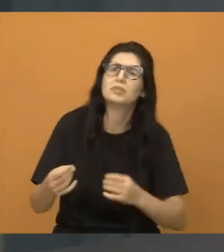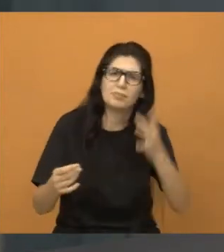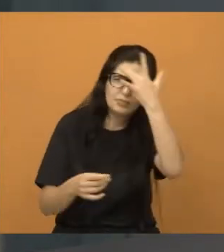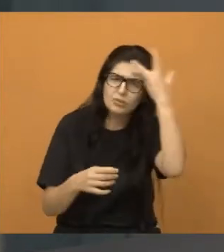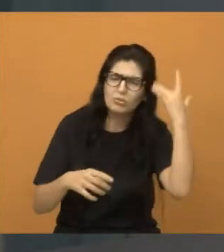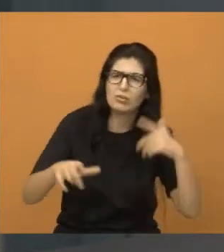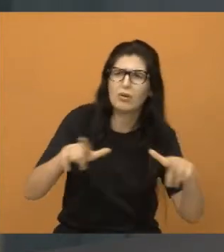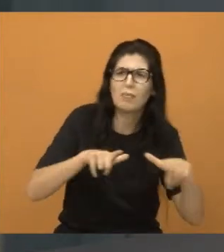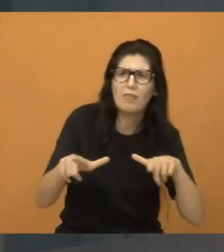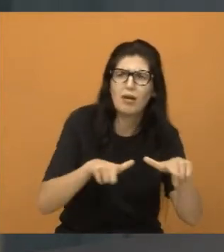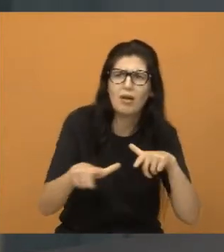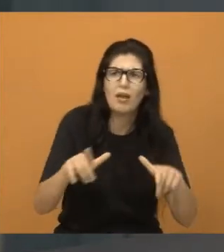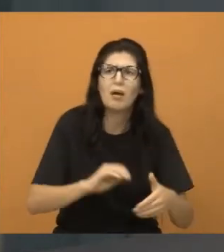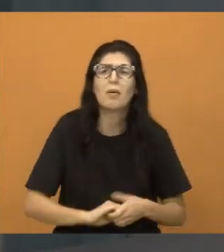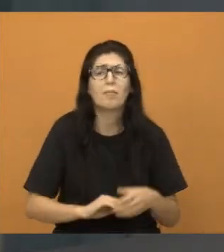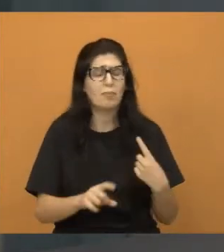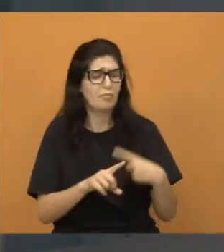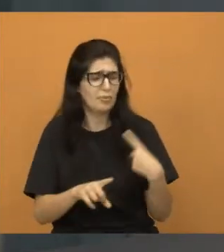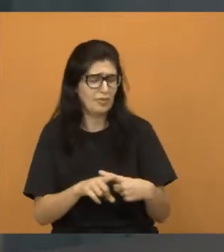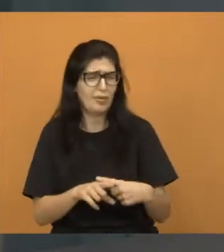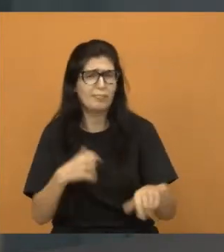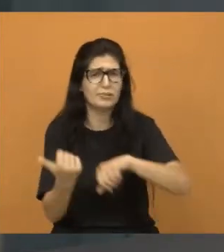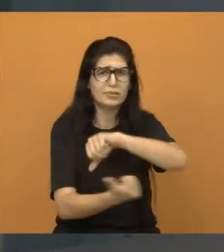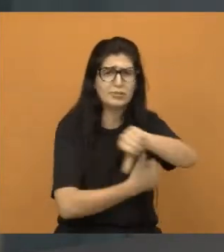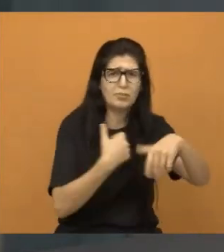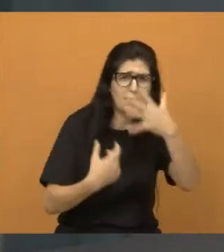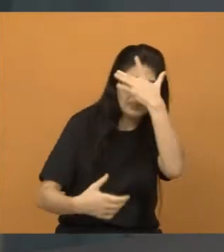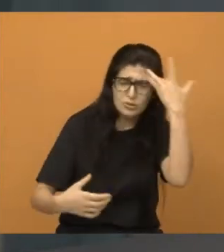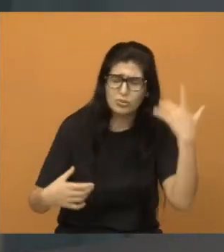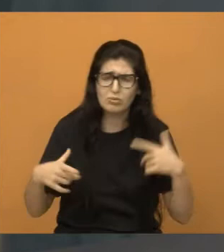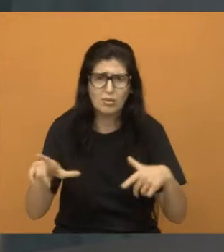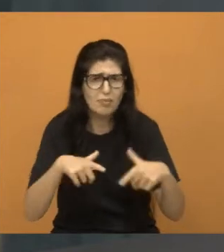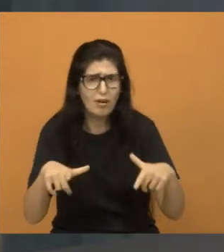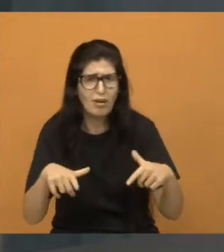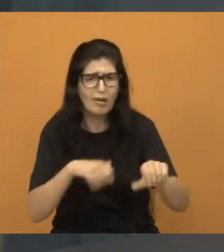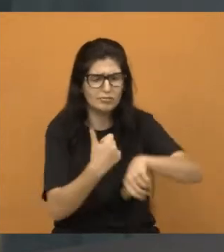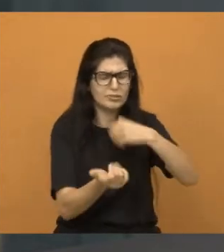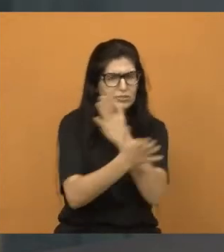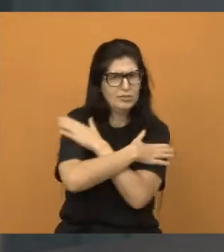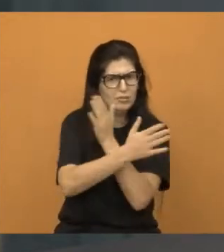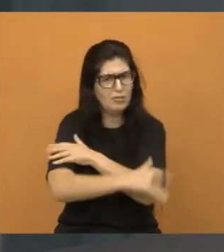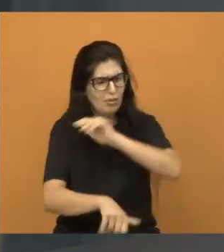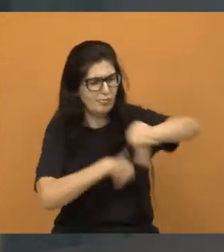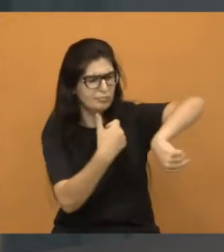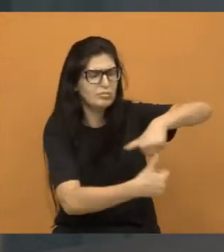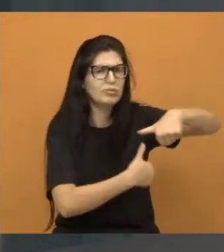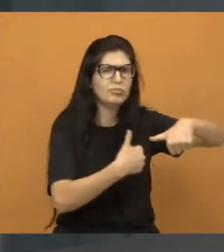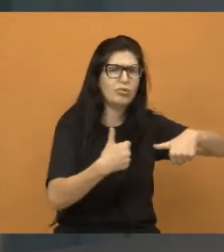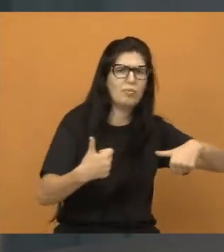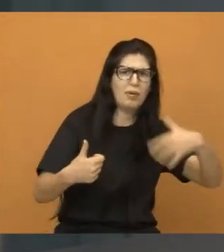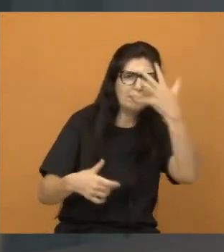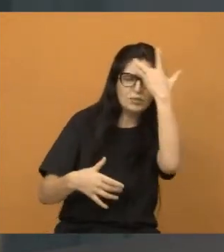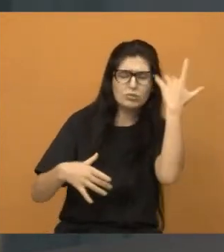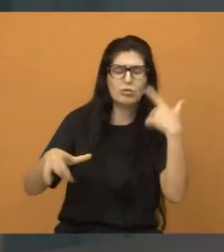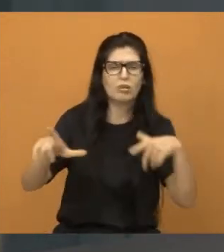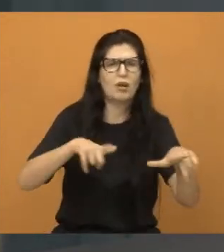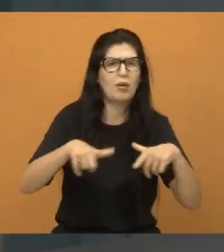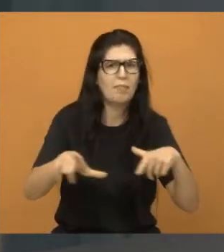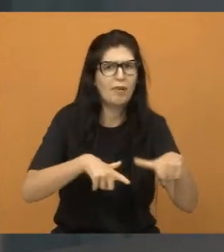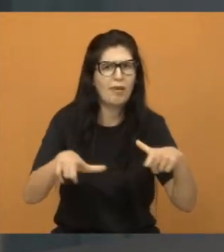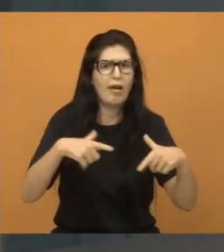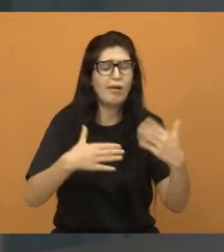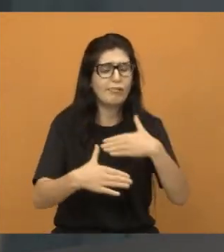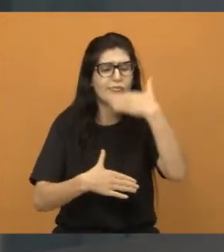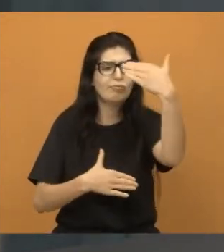porque a forma de se gerar emprego na cidade é promovendo obras, serviços, para que gere emprego externo e não